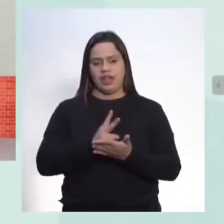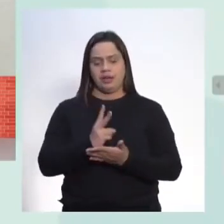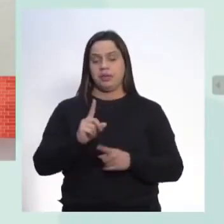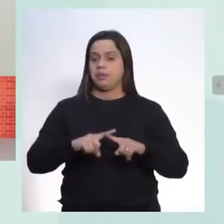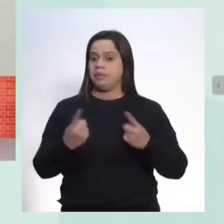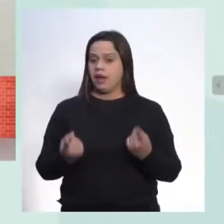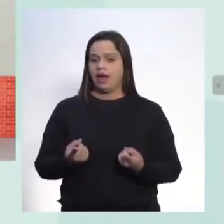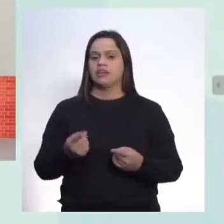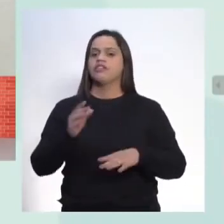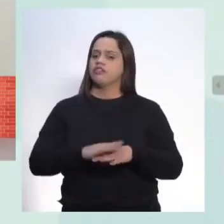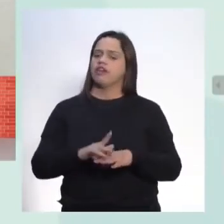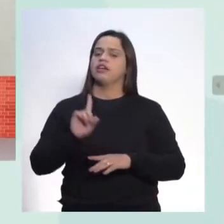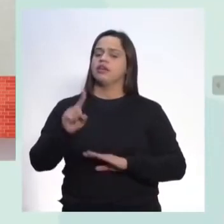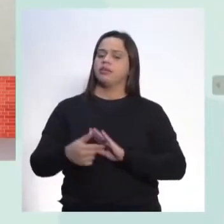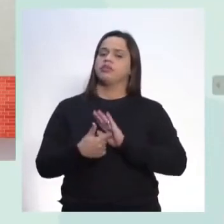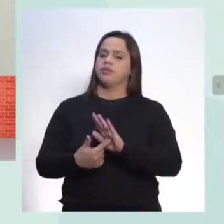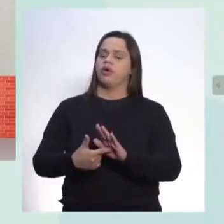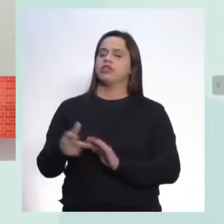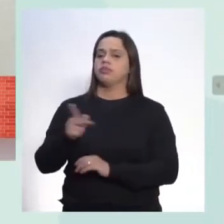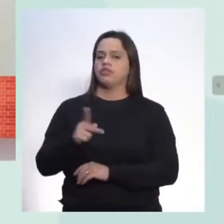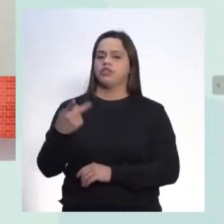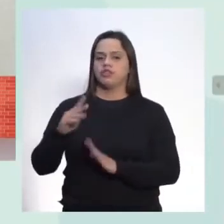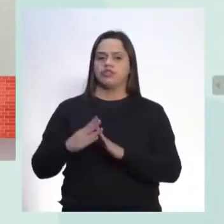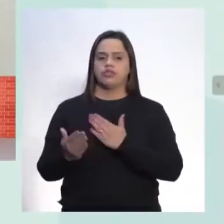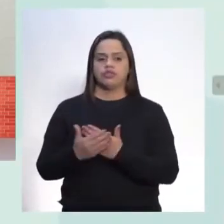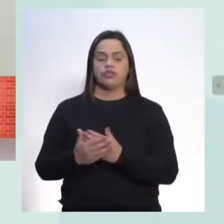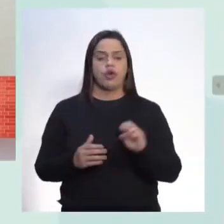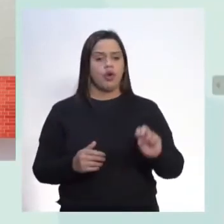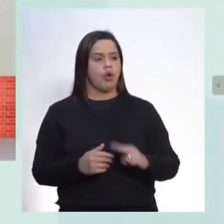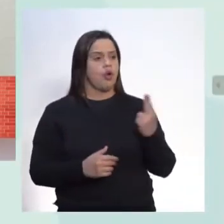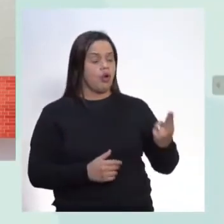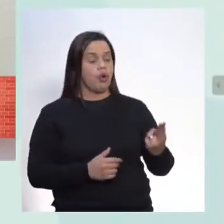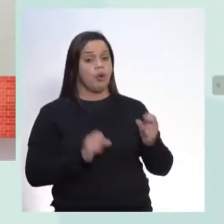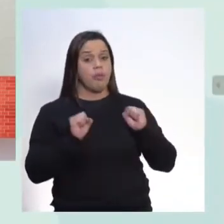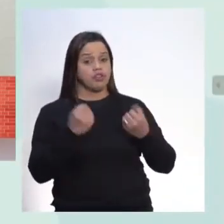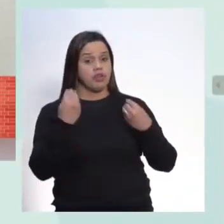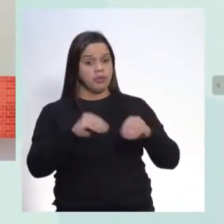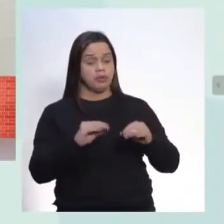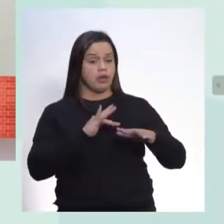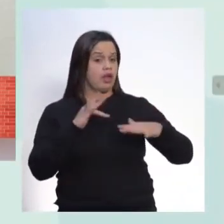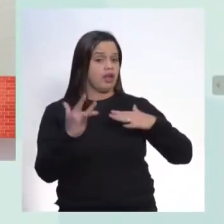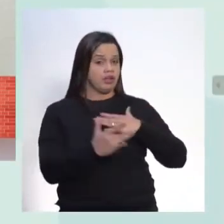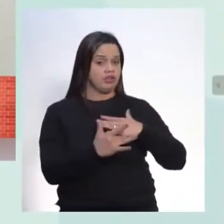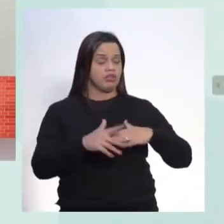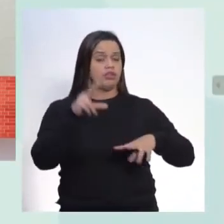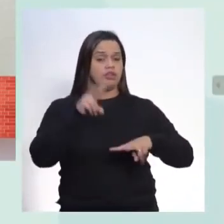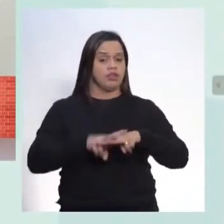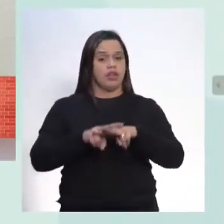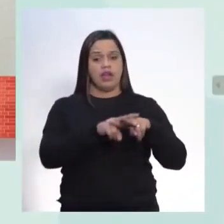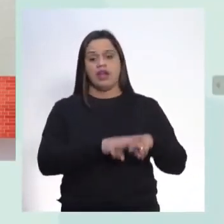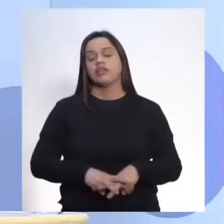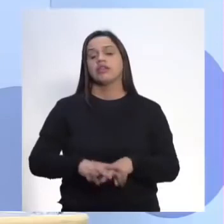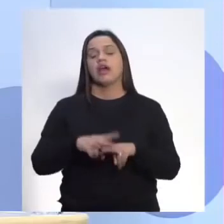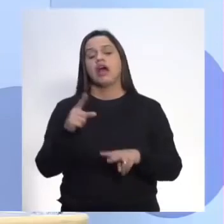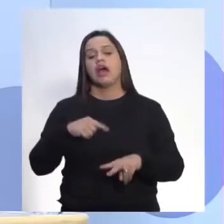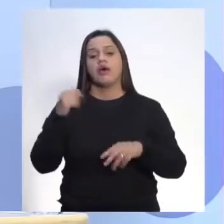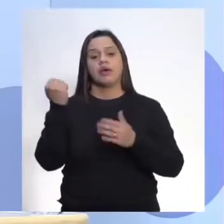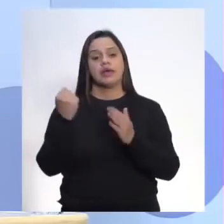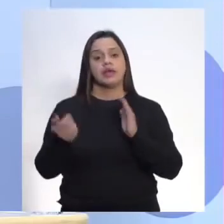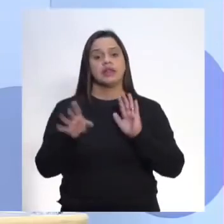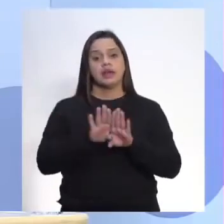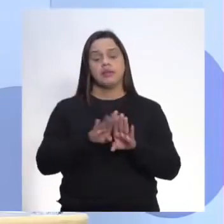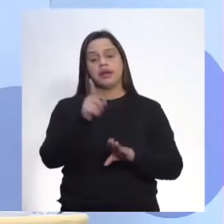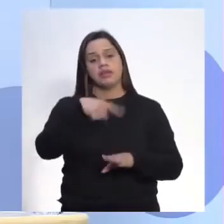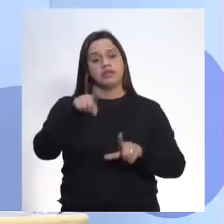de repente apresenta para o seu professor. É legal. Ou posta lá na rede social, marca a gente, né? Coloca lá na rede social o gráfico que